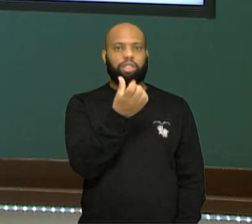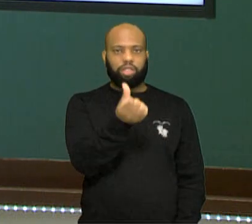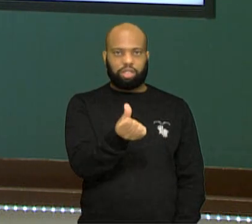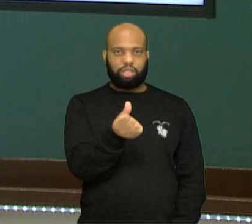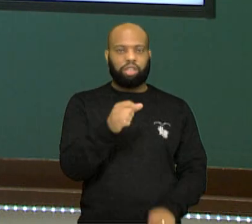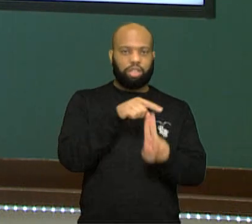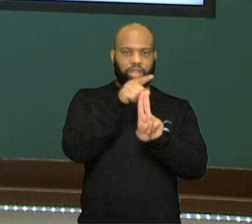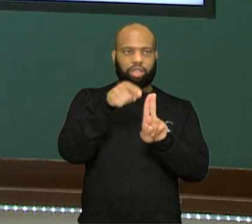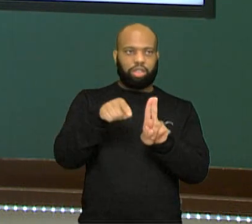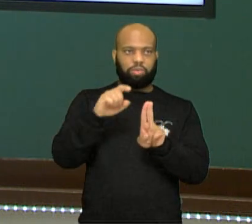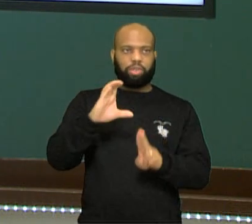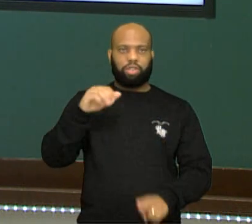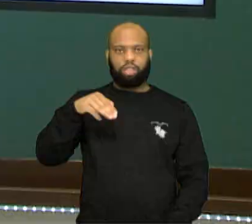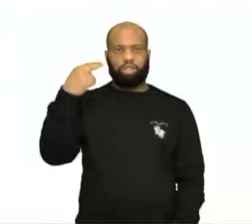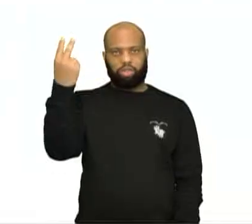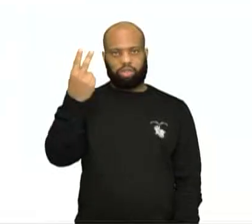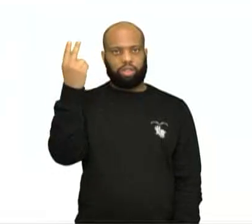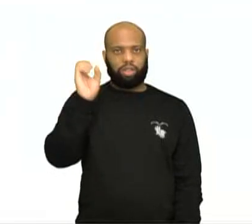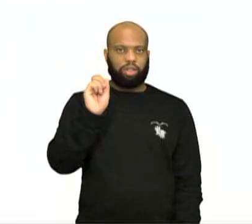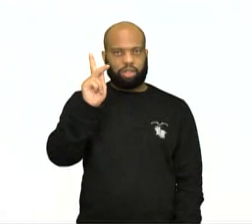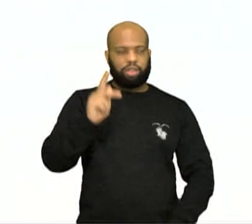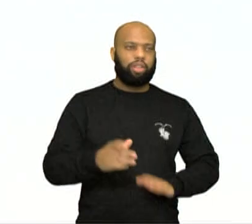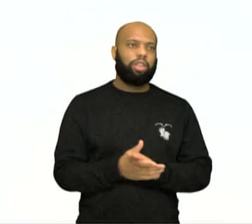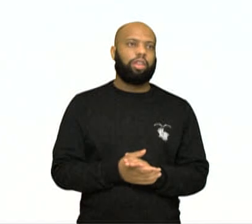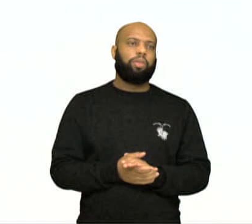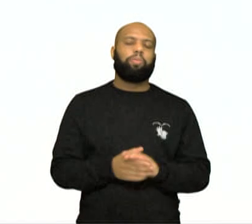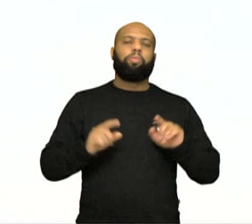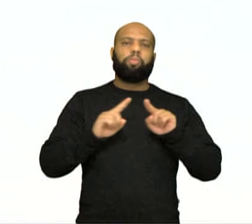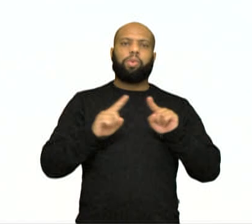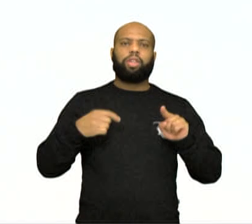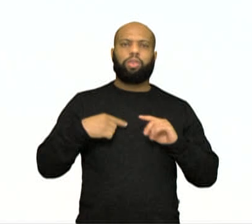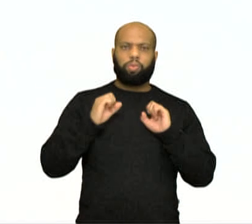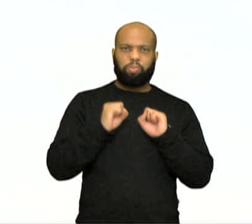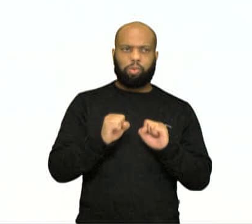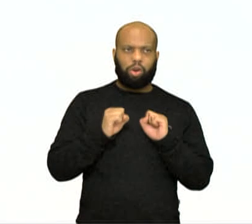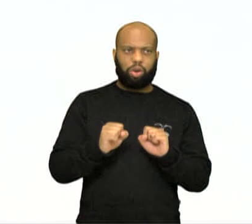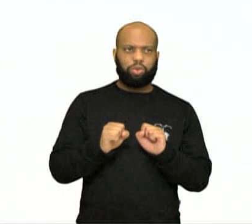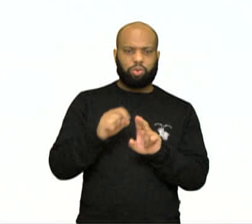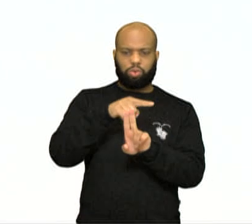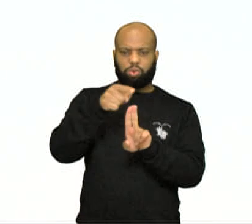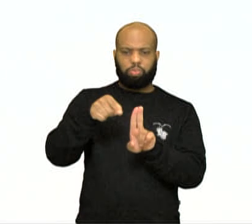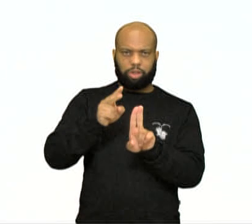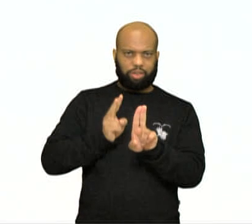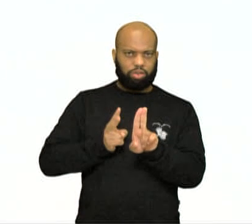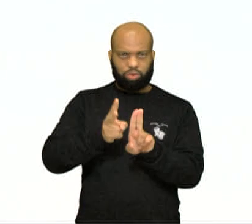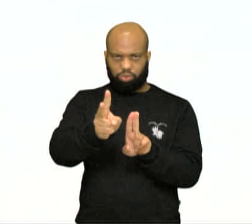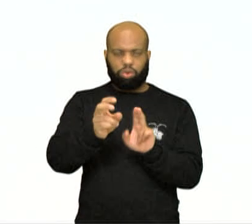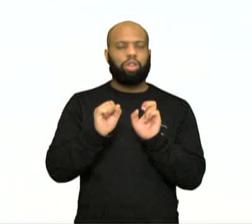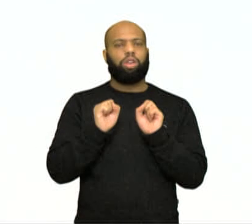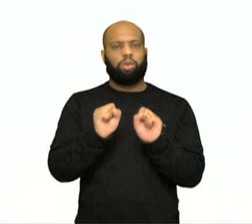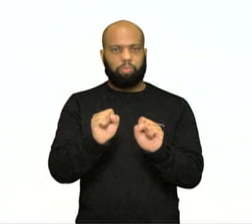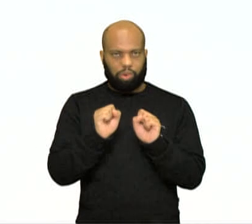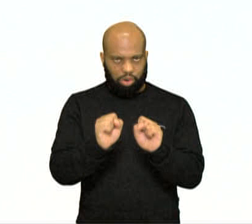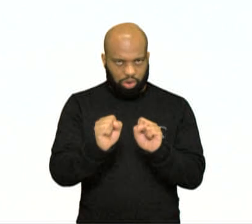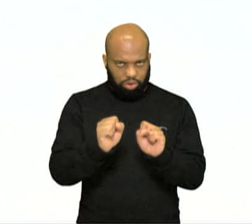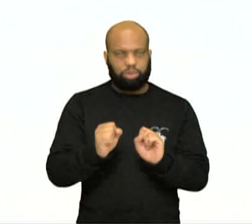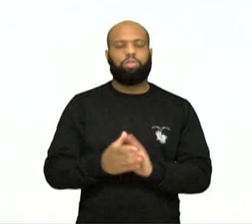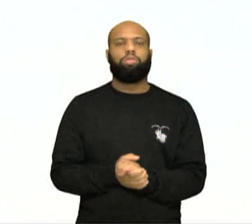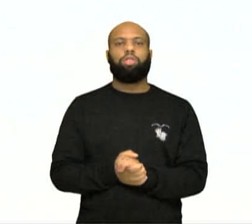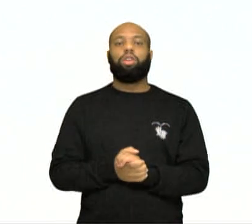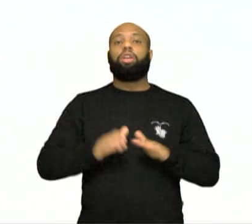dado em centímetros. Tranquilo? Ah, professor, eu posso deixar esse π indicado? Como eu sempre converso com